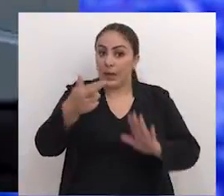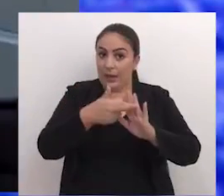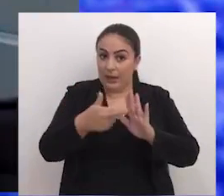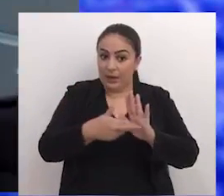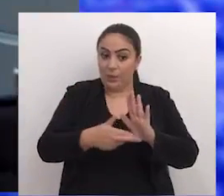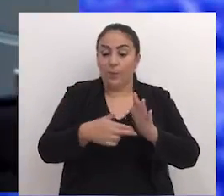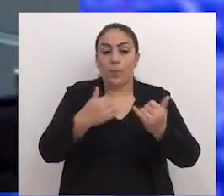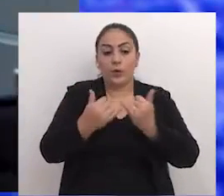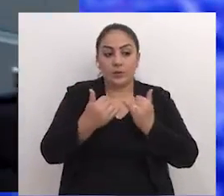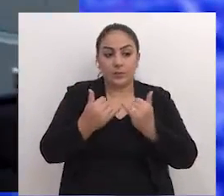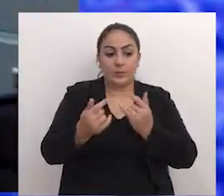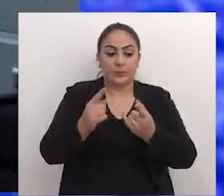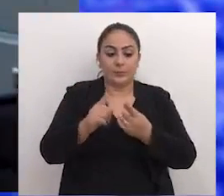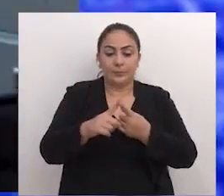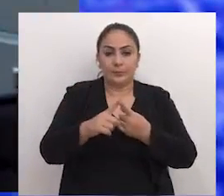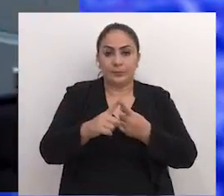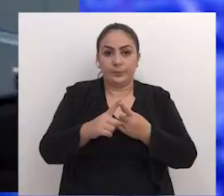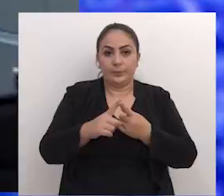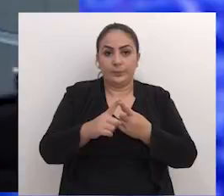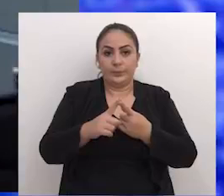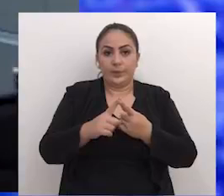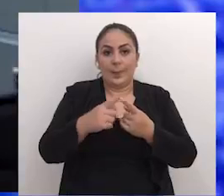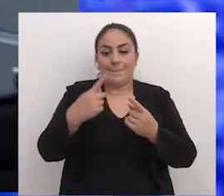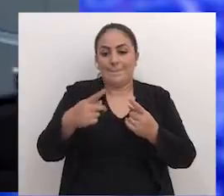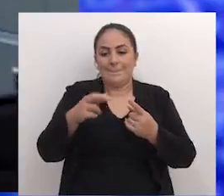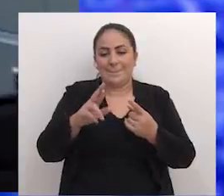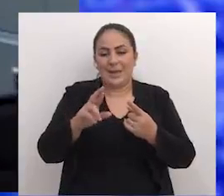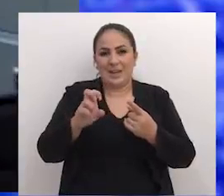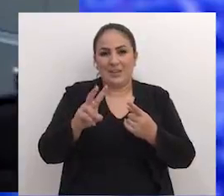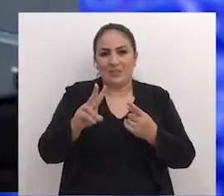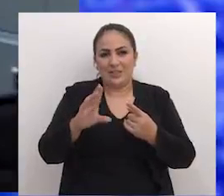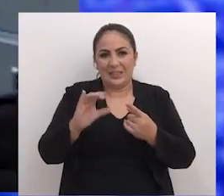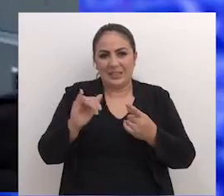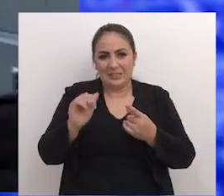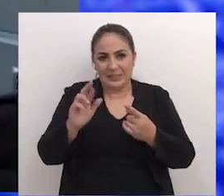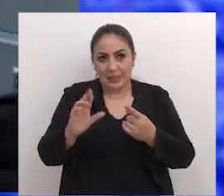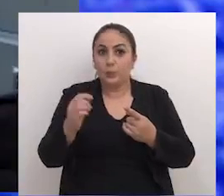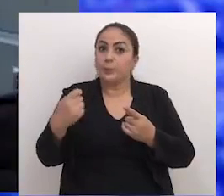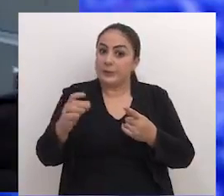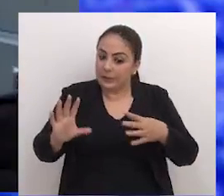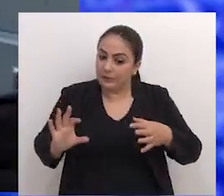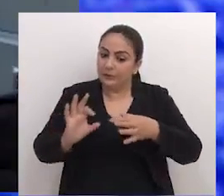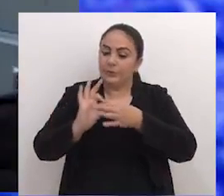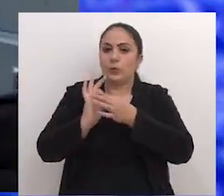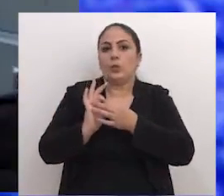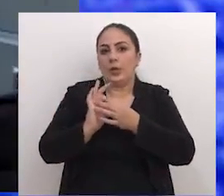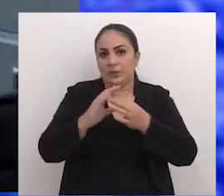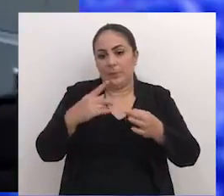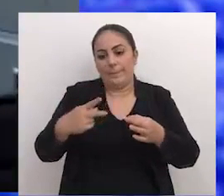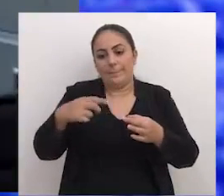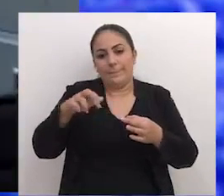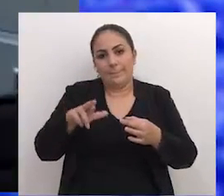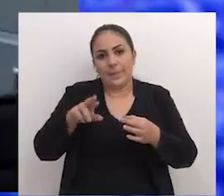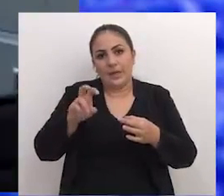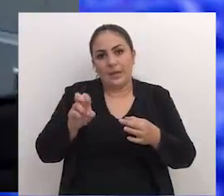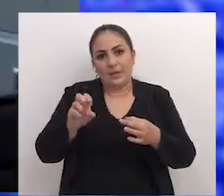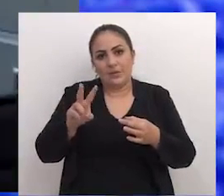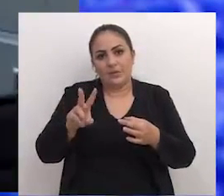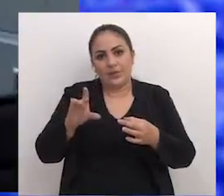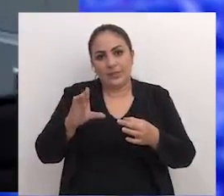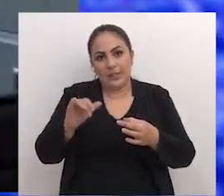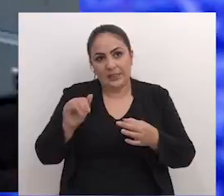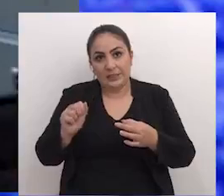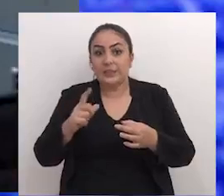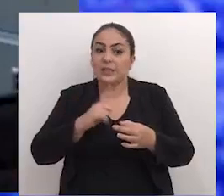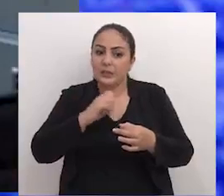Por exemplo, é um benefício previdenciário, a pessoa tem que estar vinculada à Previdência Social, ela tem que ter um número mínimo